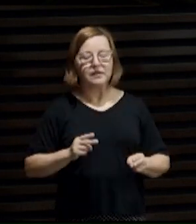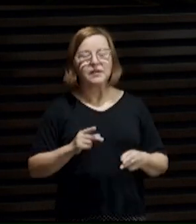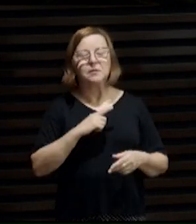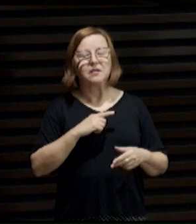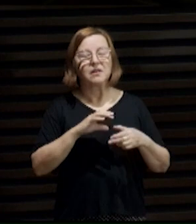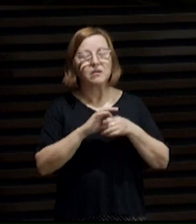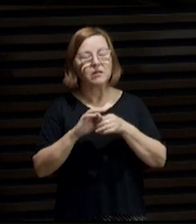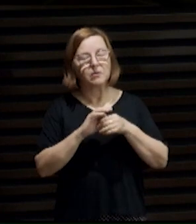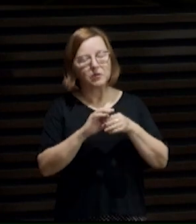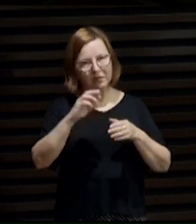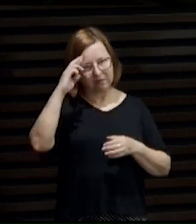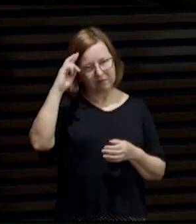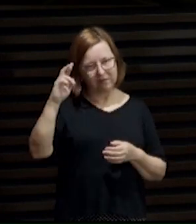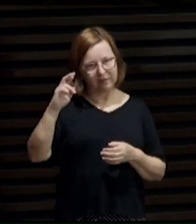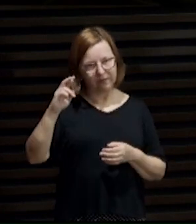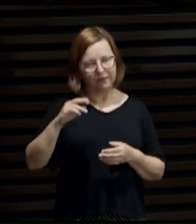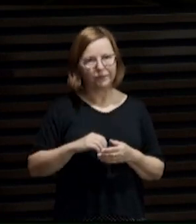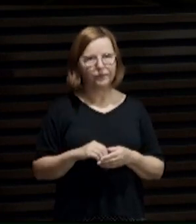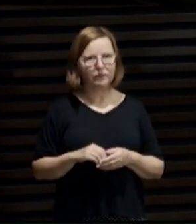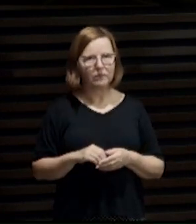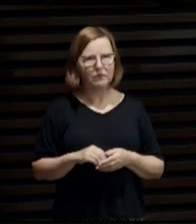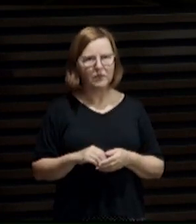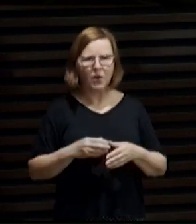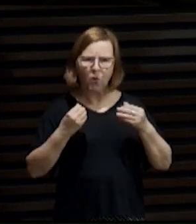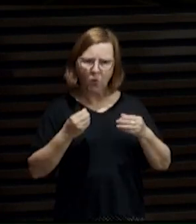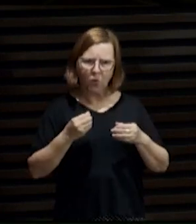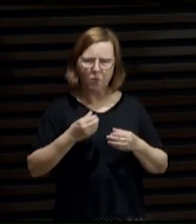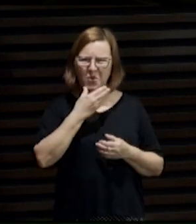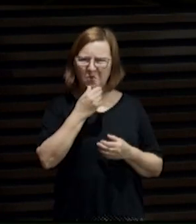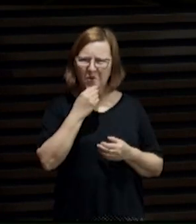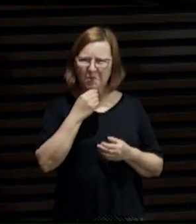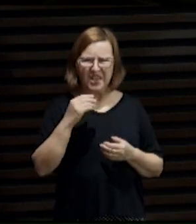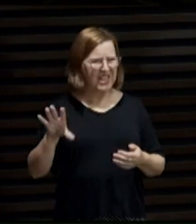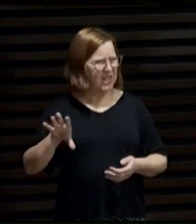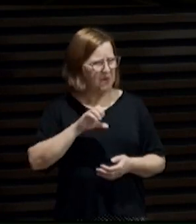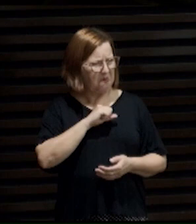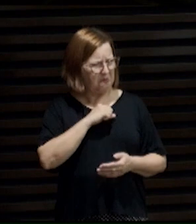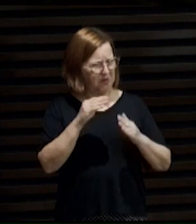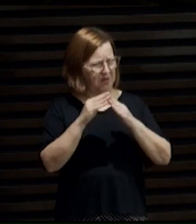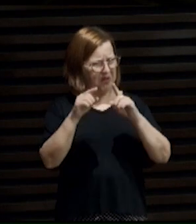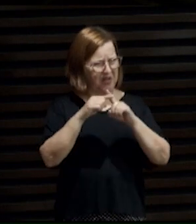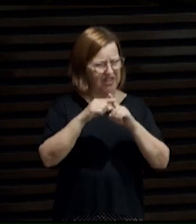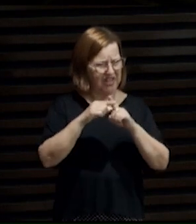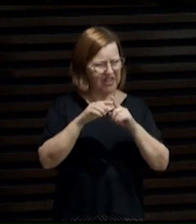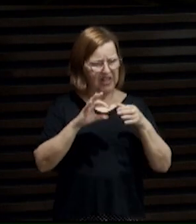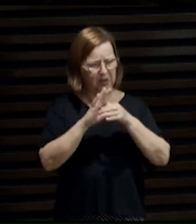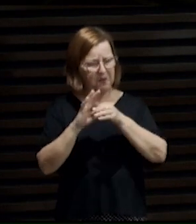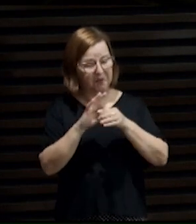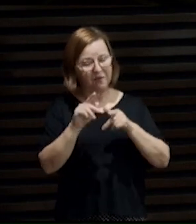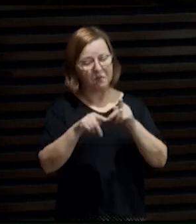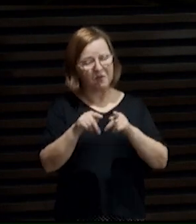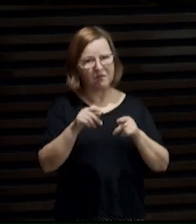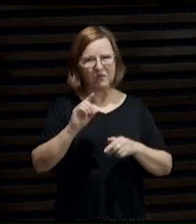Como é que alguém não ama a casa de Deus, a santa comunhão com o povo de Deus, e você